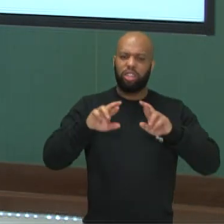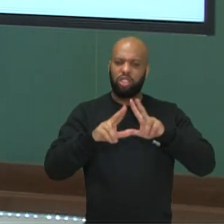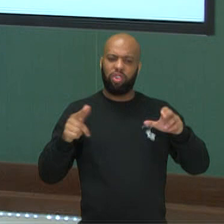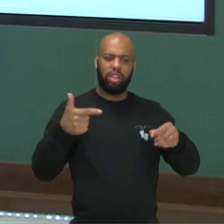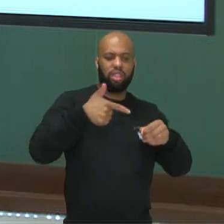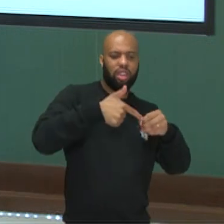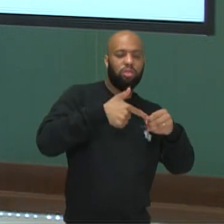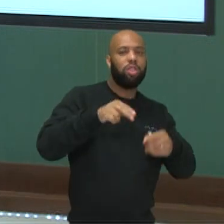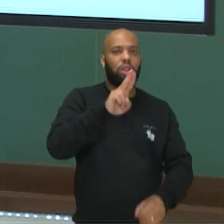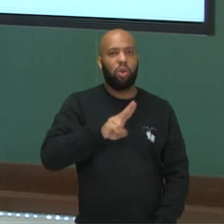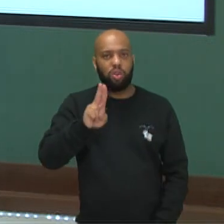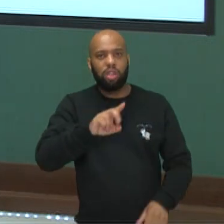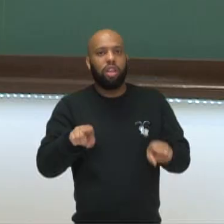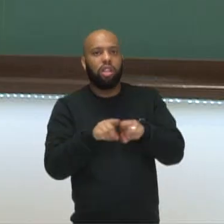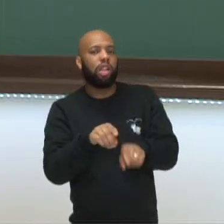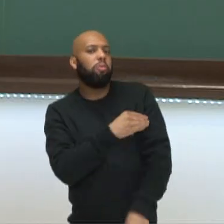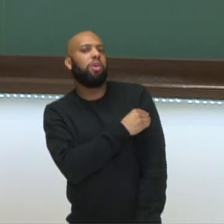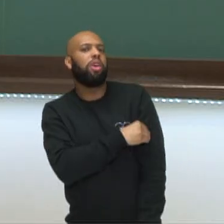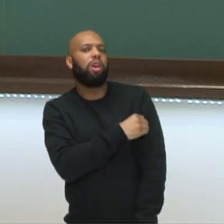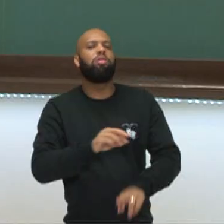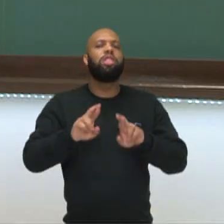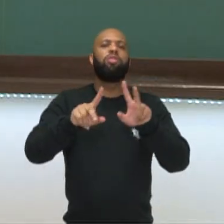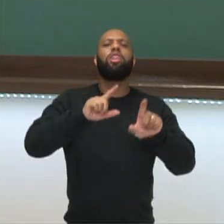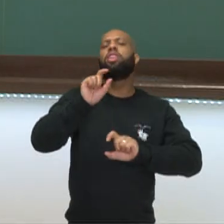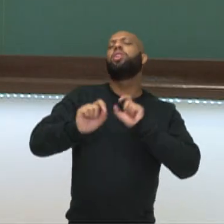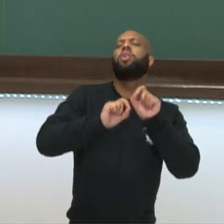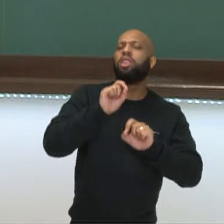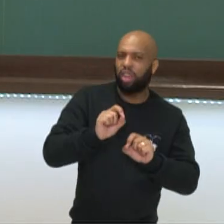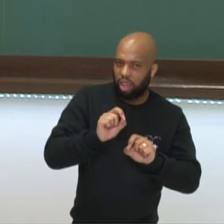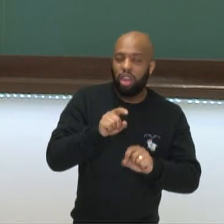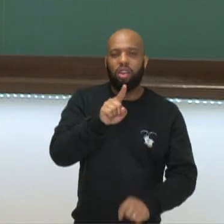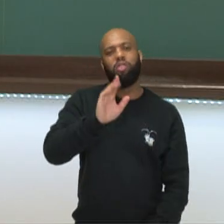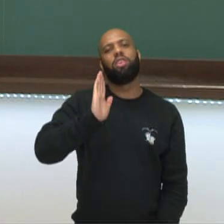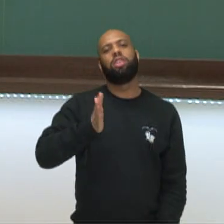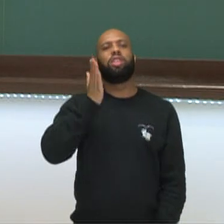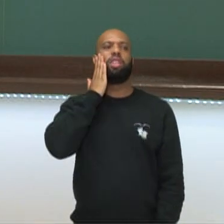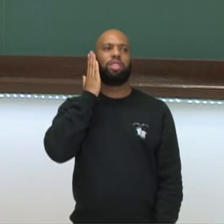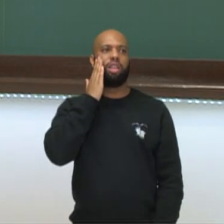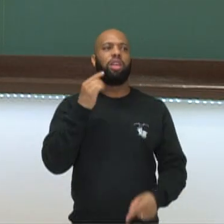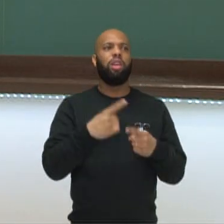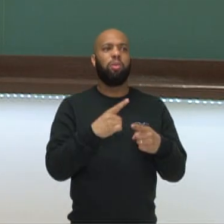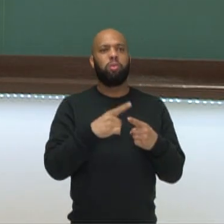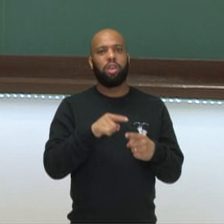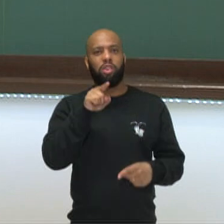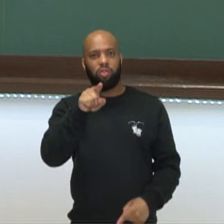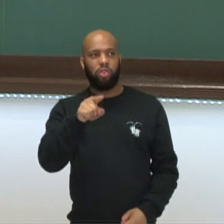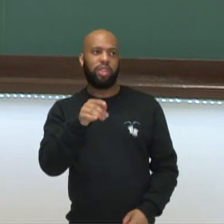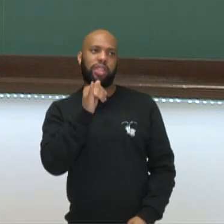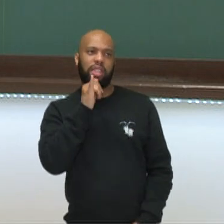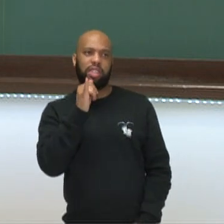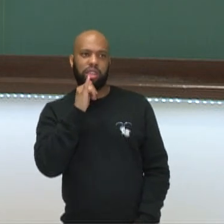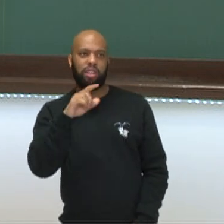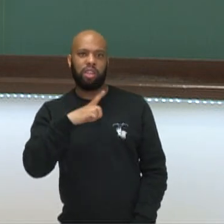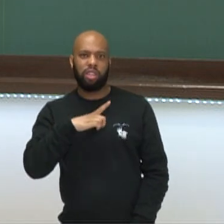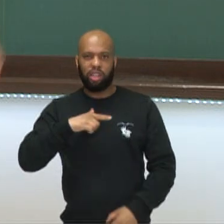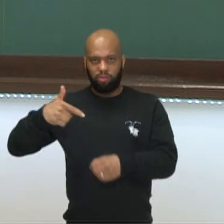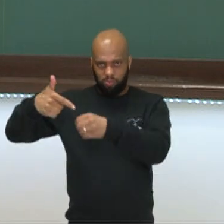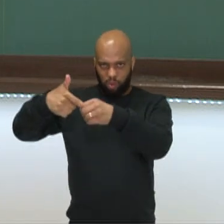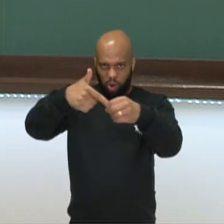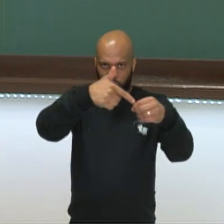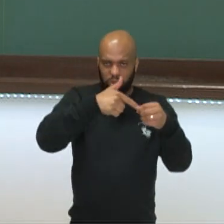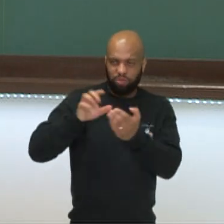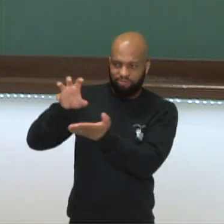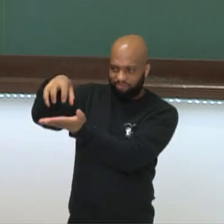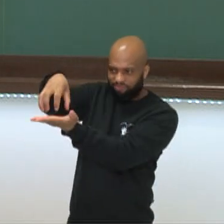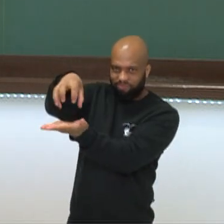com gasolina e com etanol. Você já deve saber porque você, quando passa nos postos de